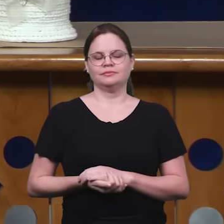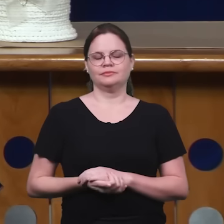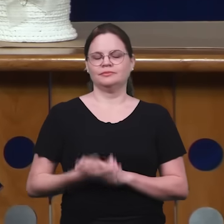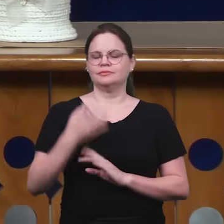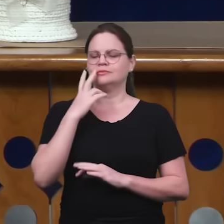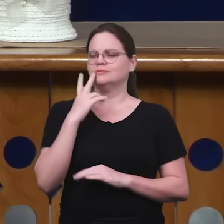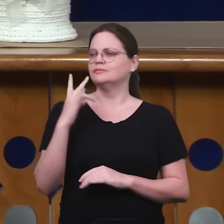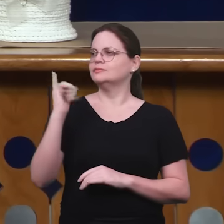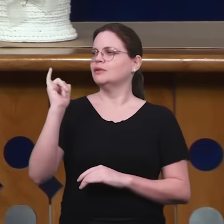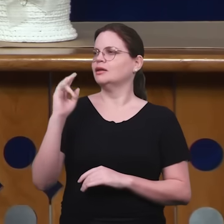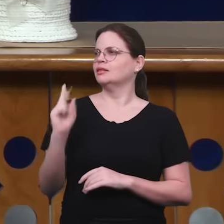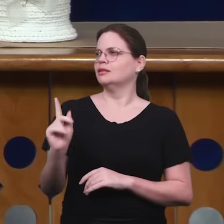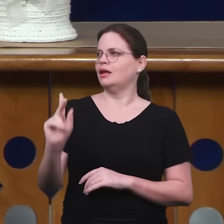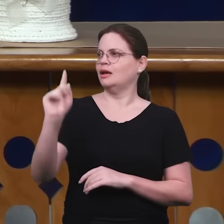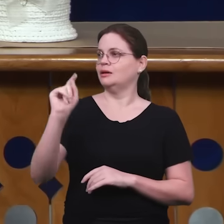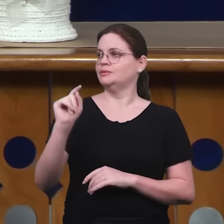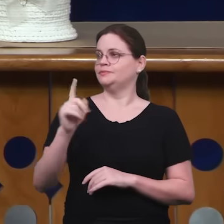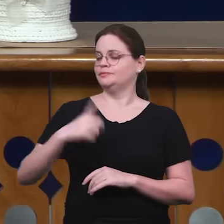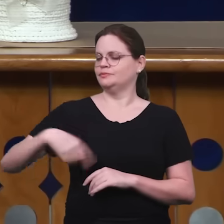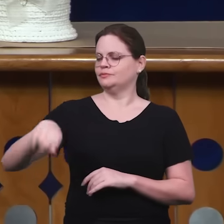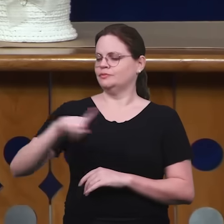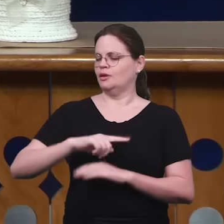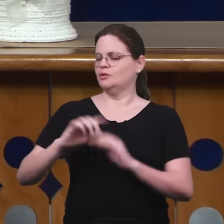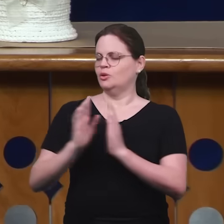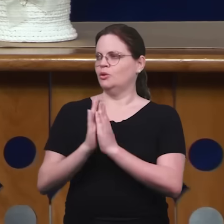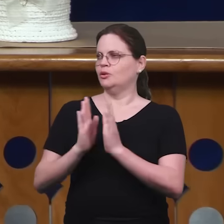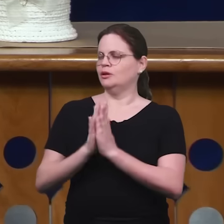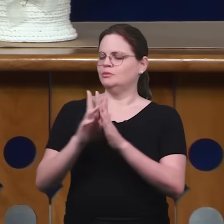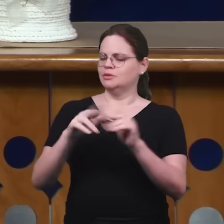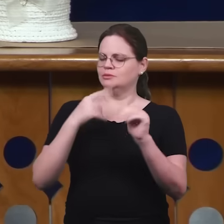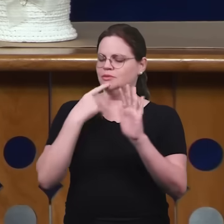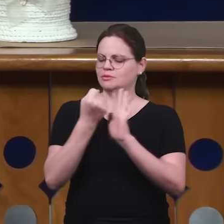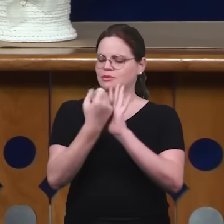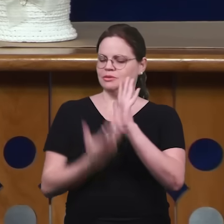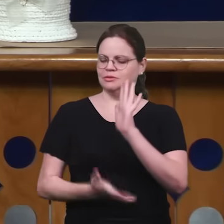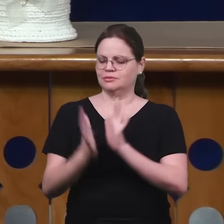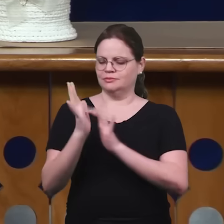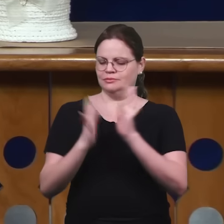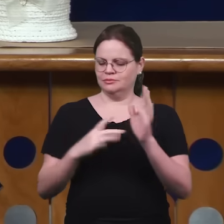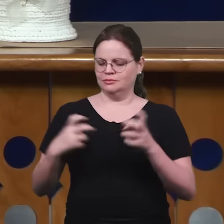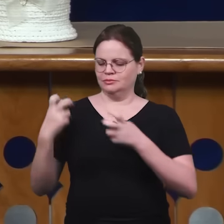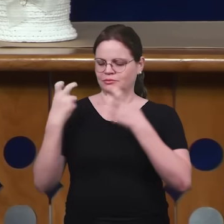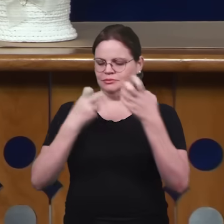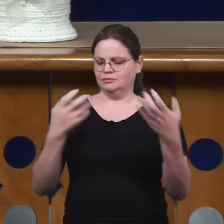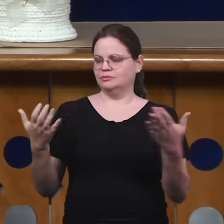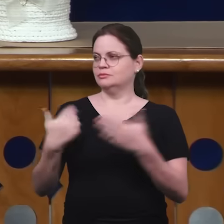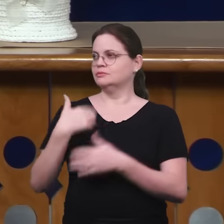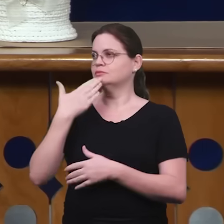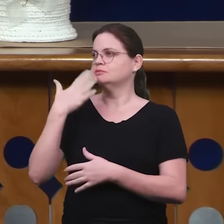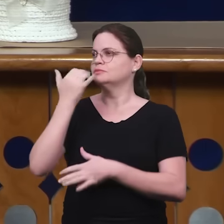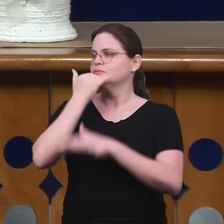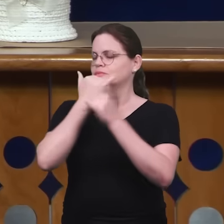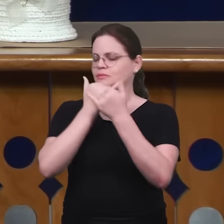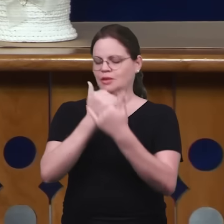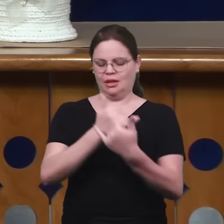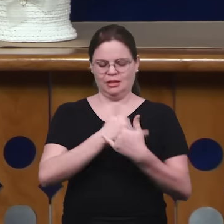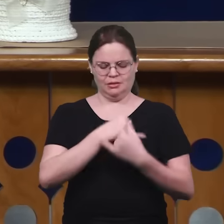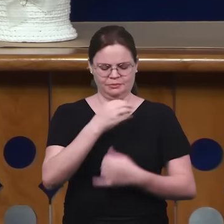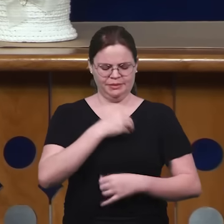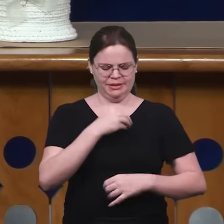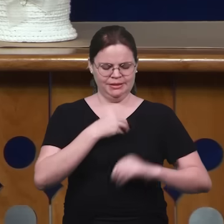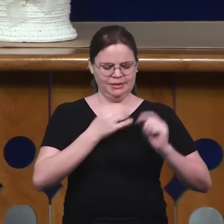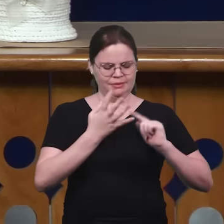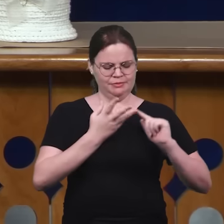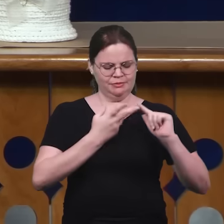Pai eterno, nós clamamos pelo poder que há no sangue de Jesus, quando pedimos o perdão dos nossos pecados,